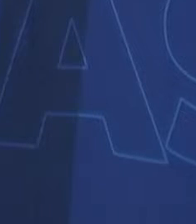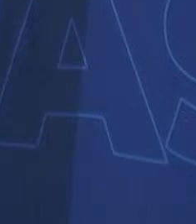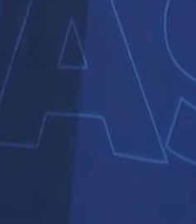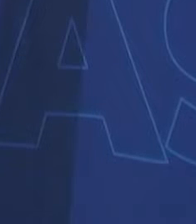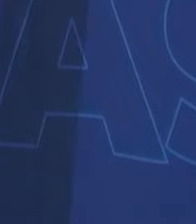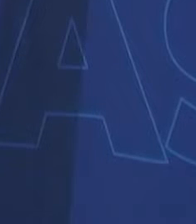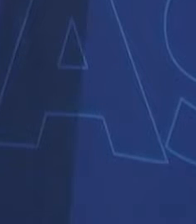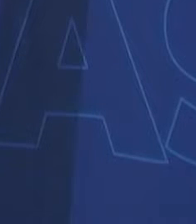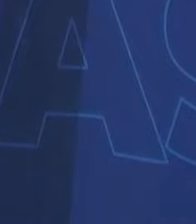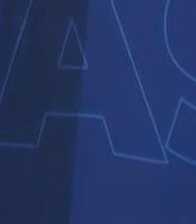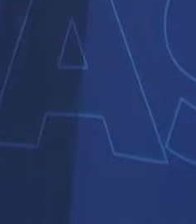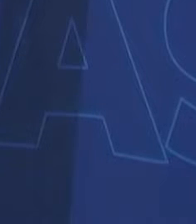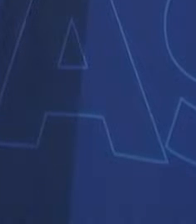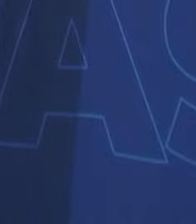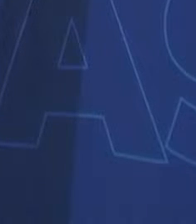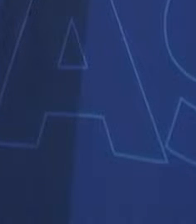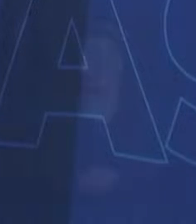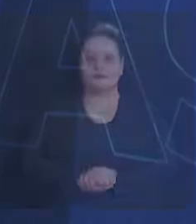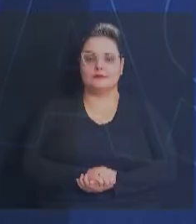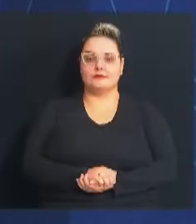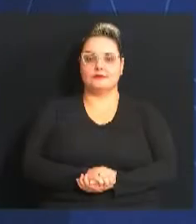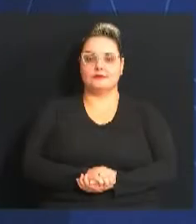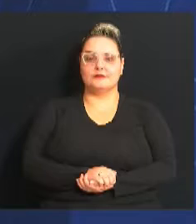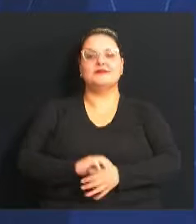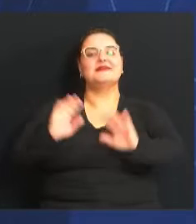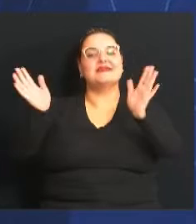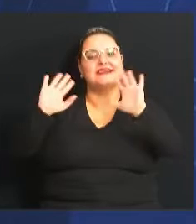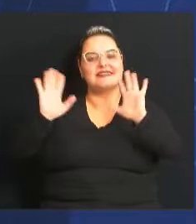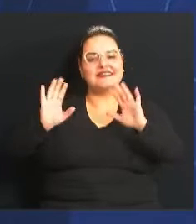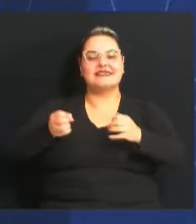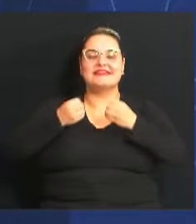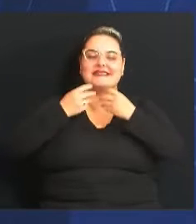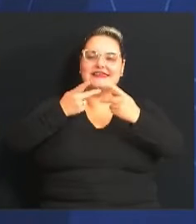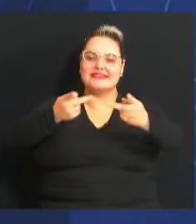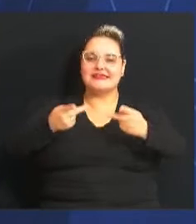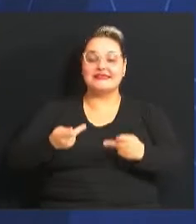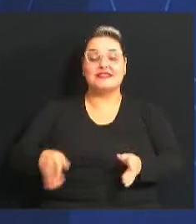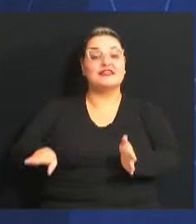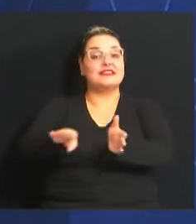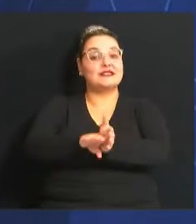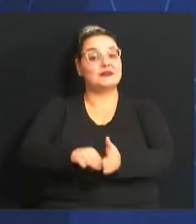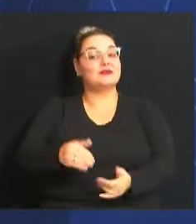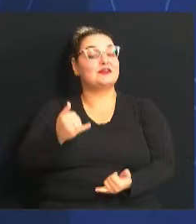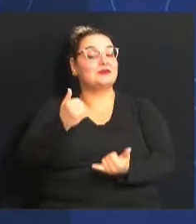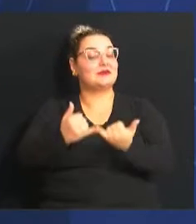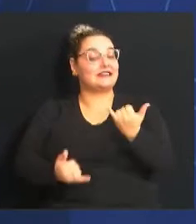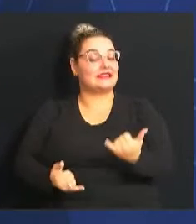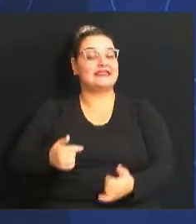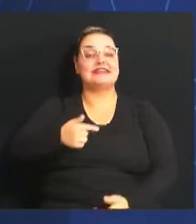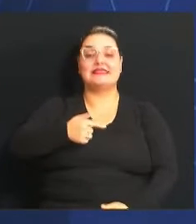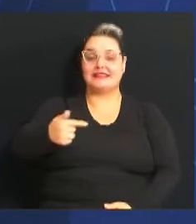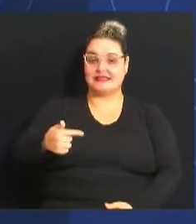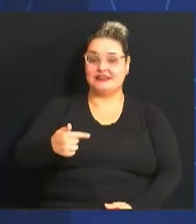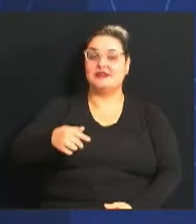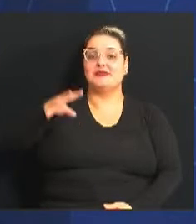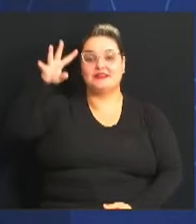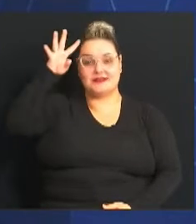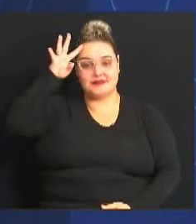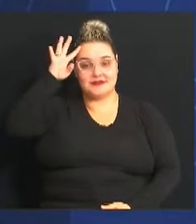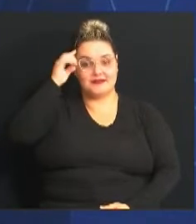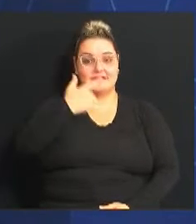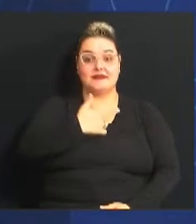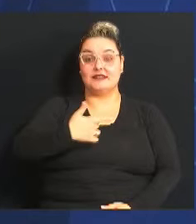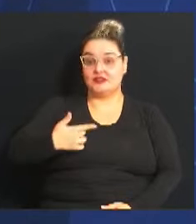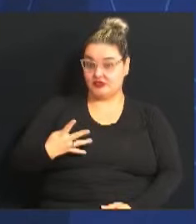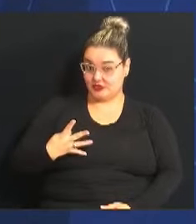Olá, seja bem-vinda, seja bem-vindo. Chegamos ao meio da semana, quarta-feira, 24 de agosto de